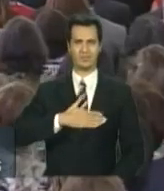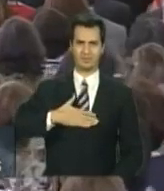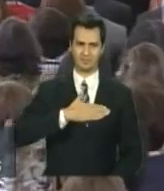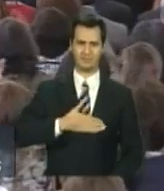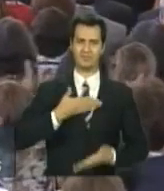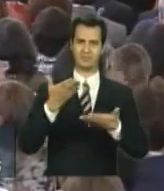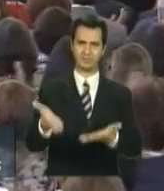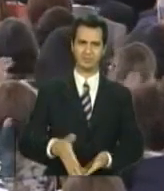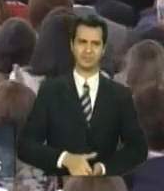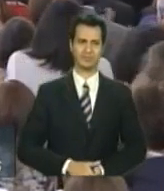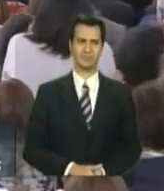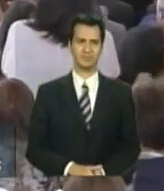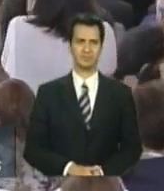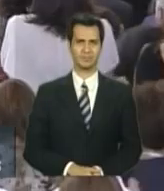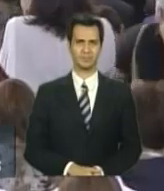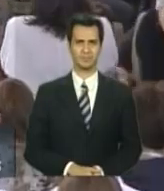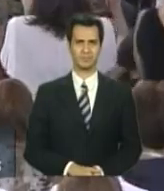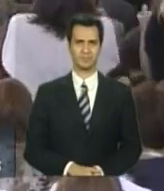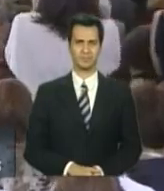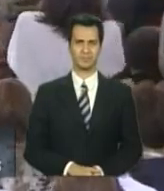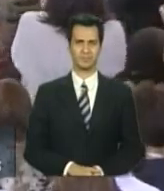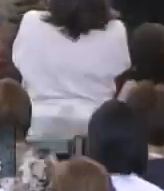companheira.